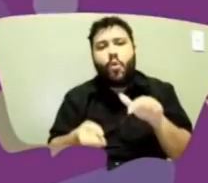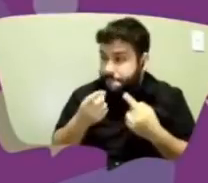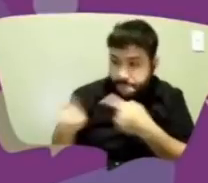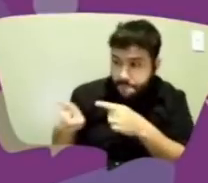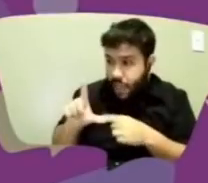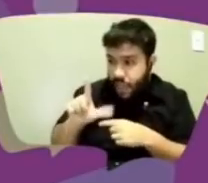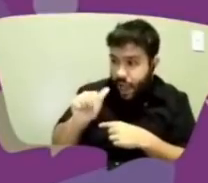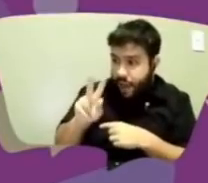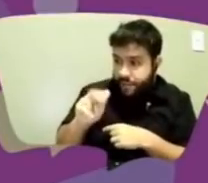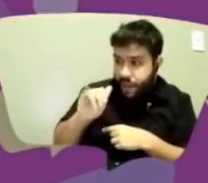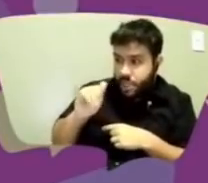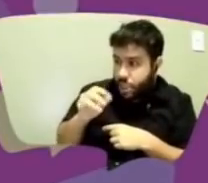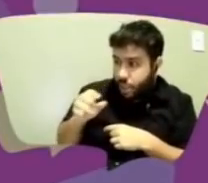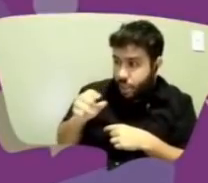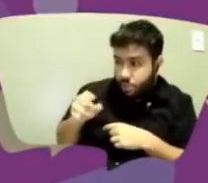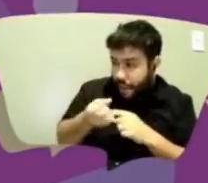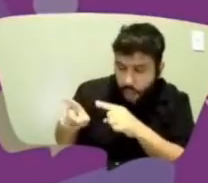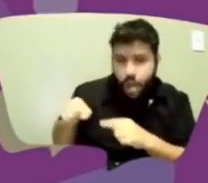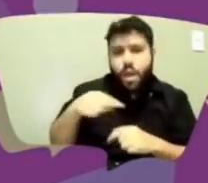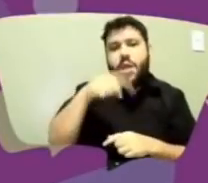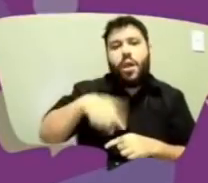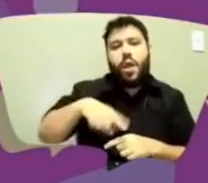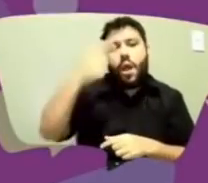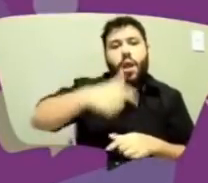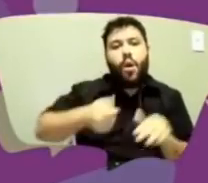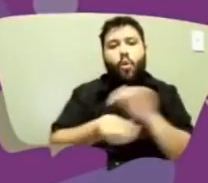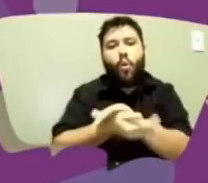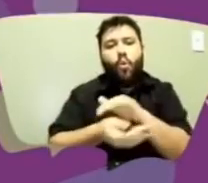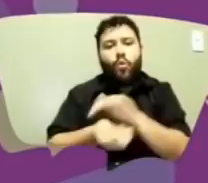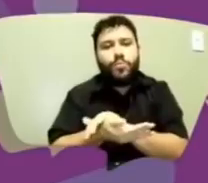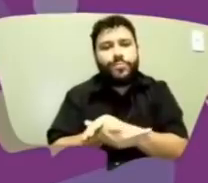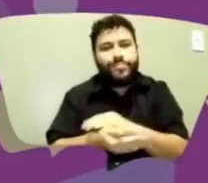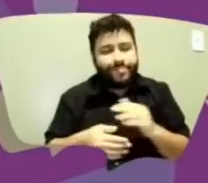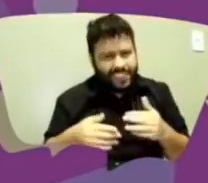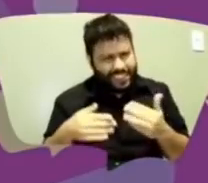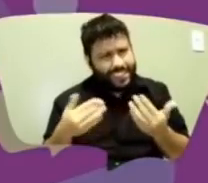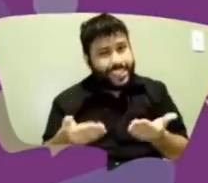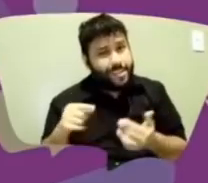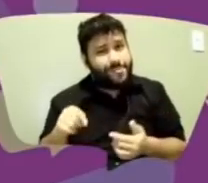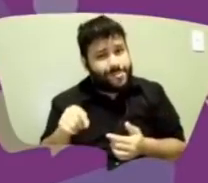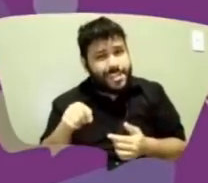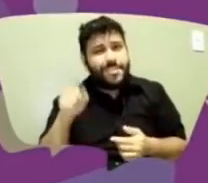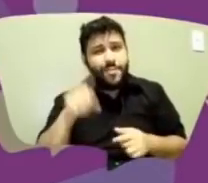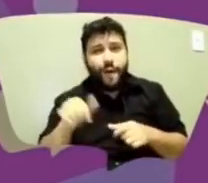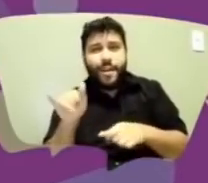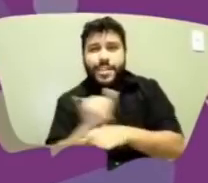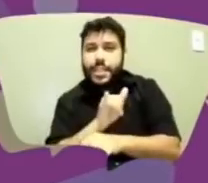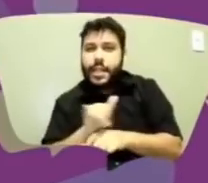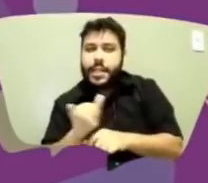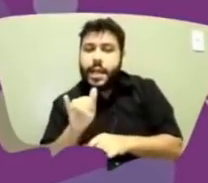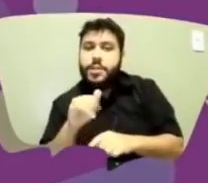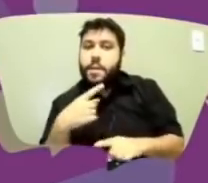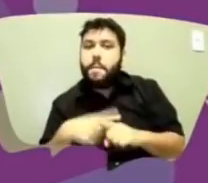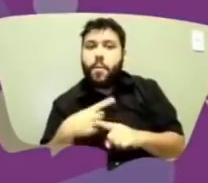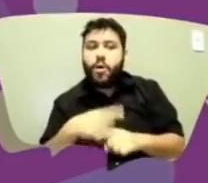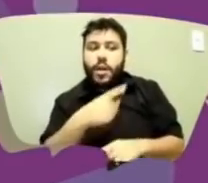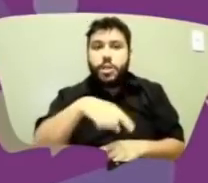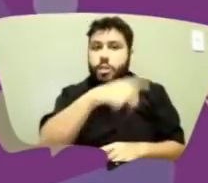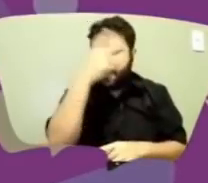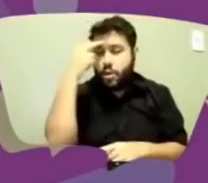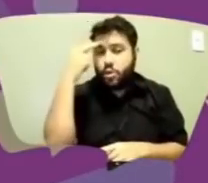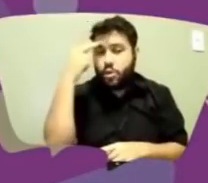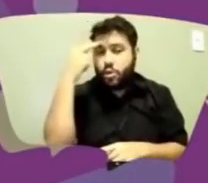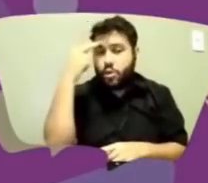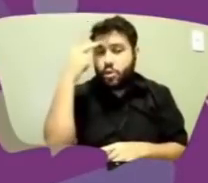esse discurso criou um desvirtuamento no próprio sistema. Então, possivelmente,